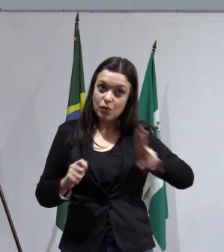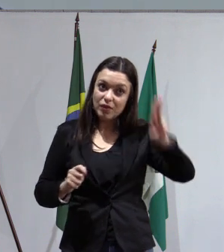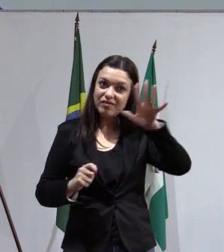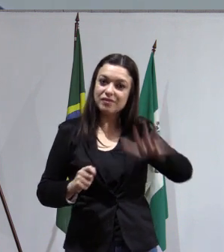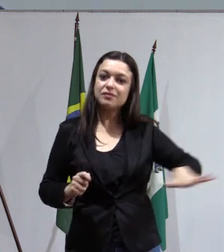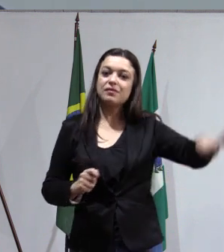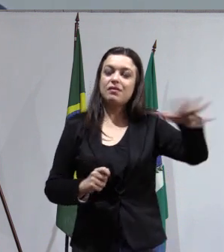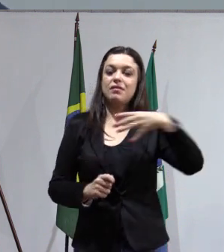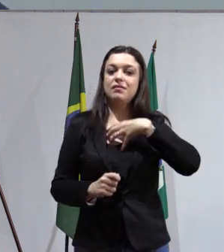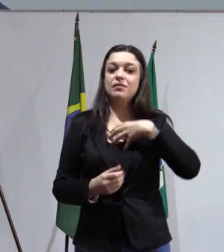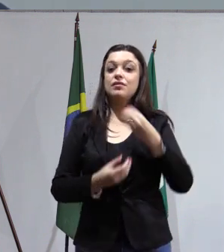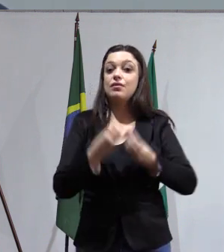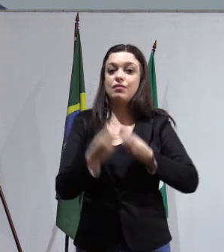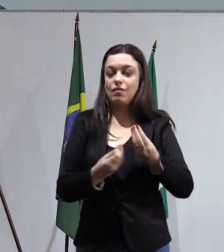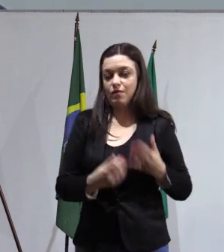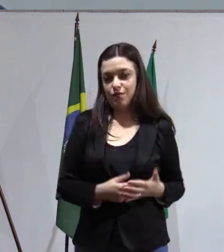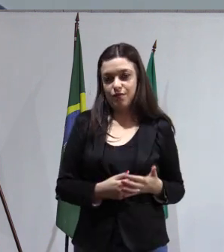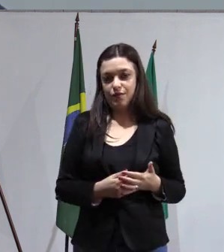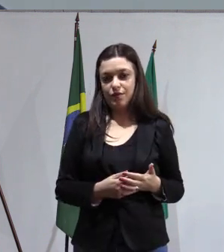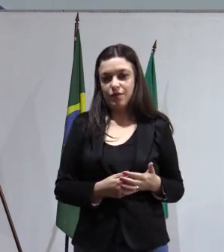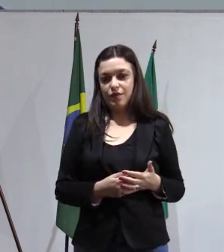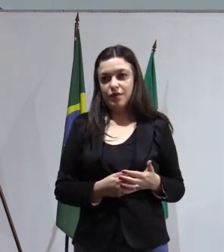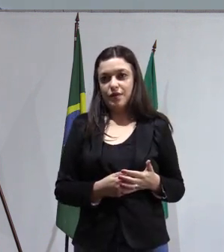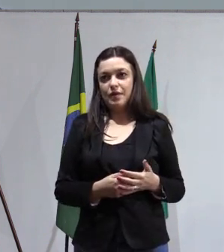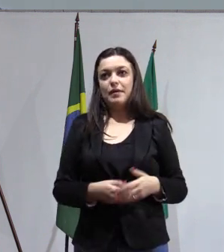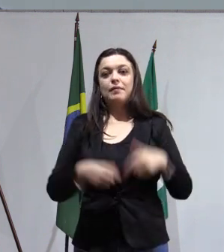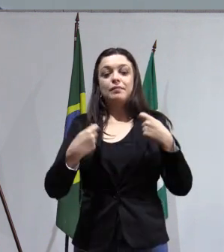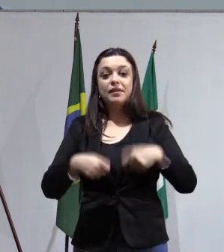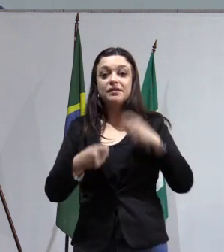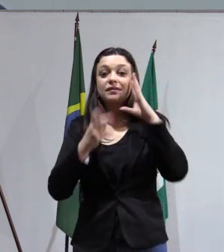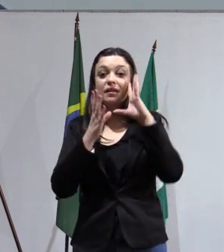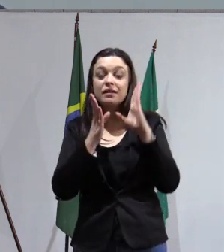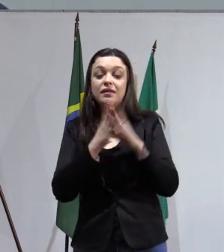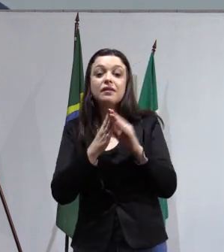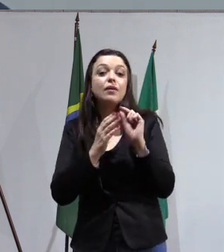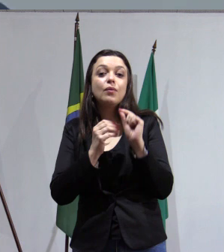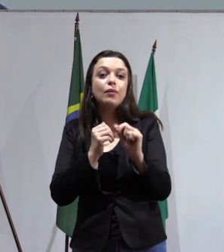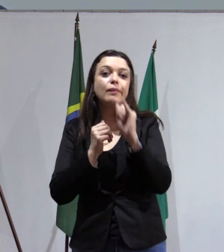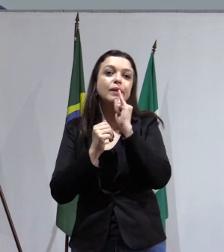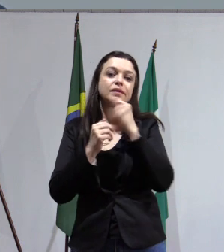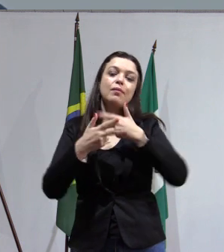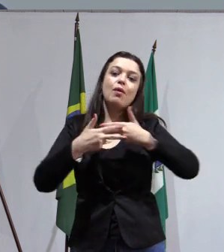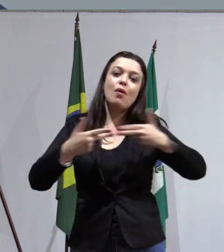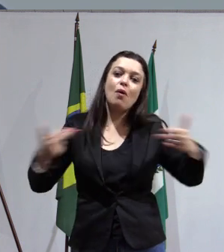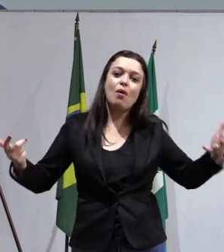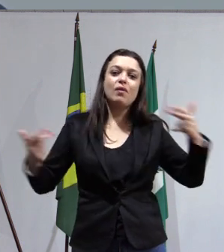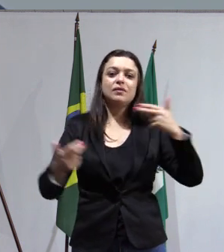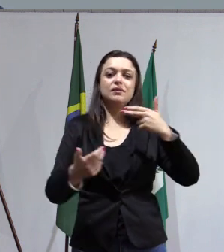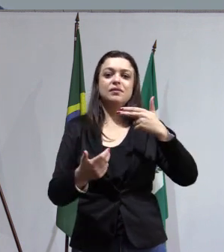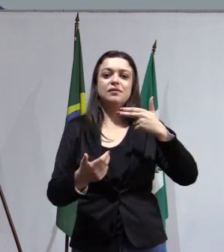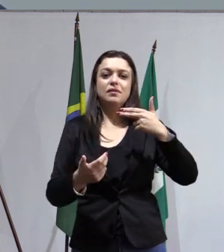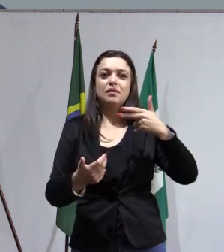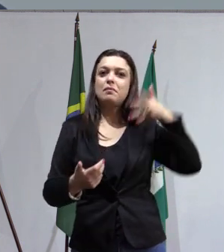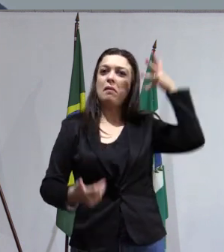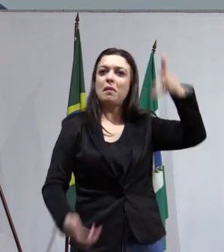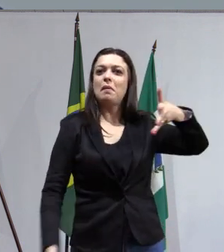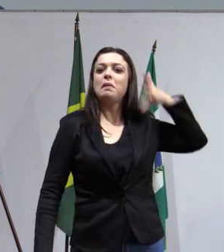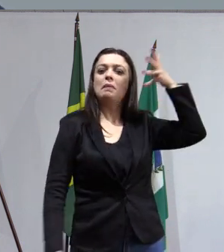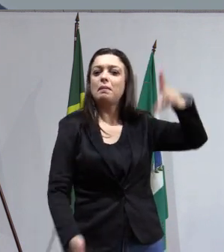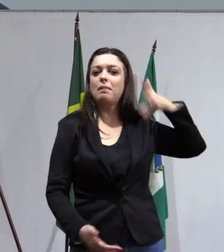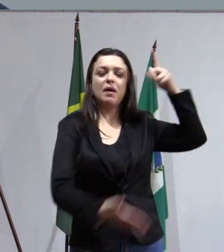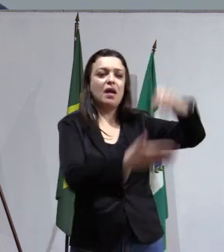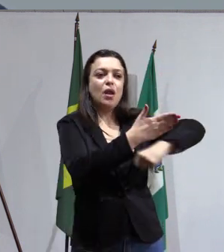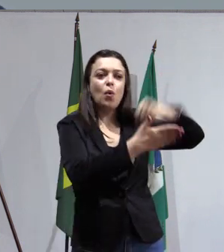constituídos. Tá? Nós temos que deixar um pouquinho de lado as nossas palavras de ordem, todas essas coisas que nós viemos fazer, não vamos deixar de